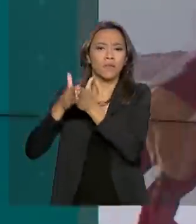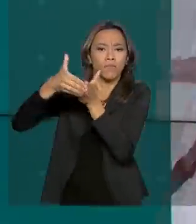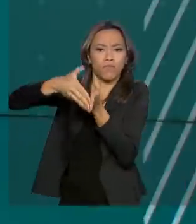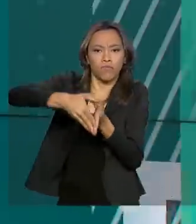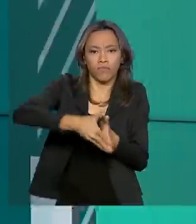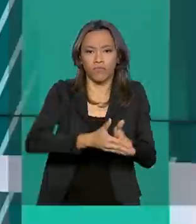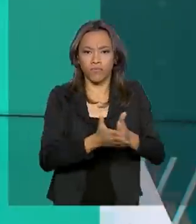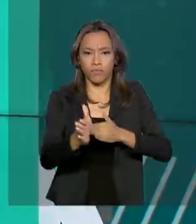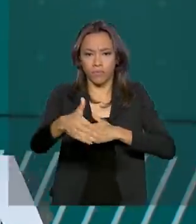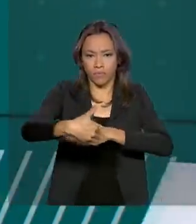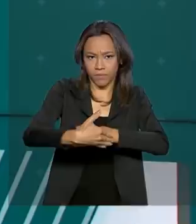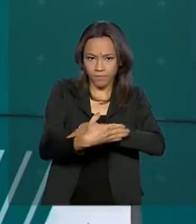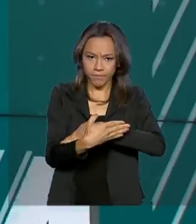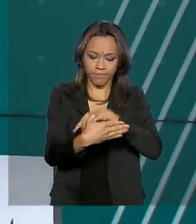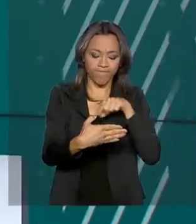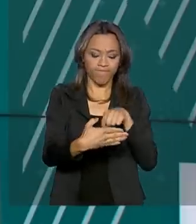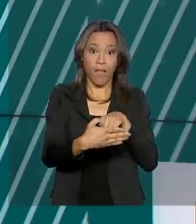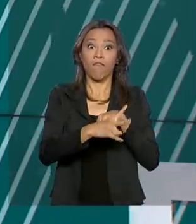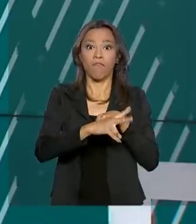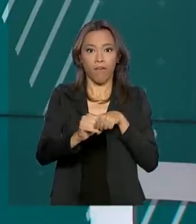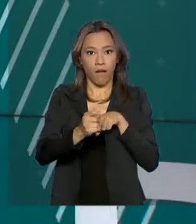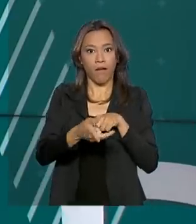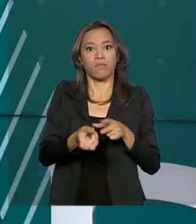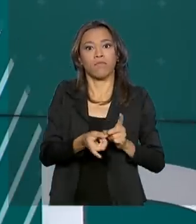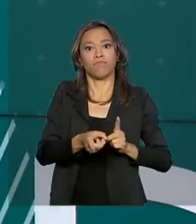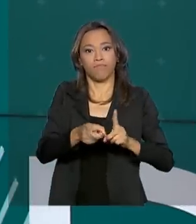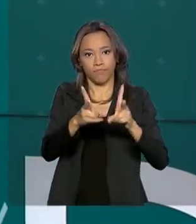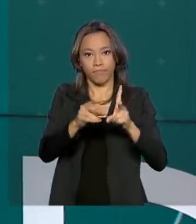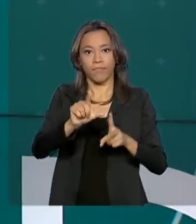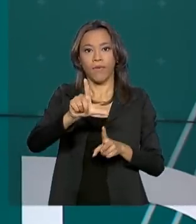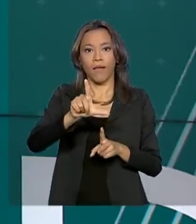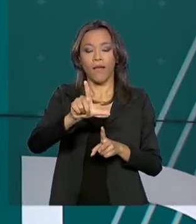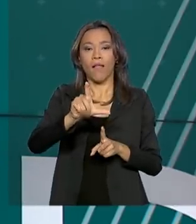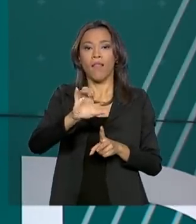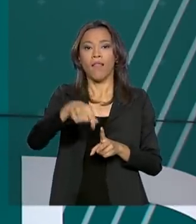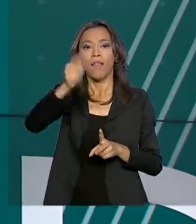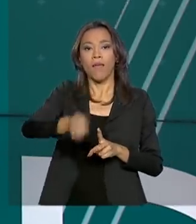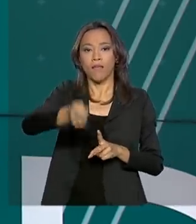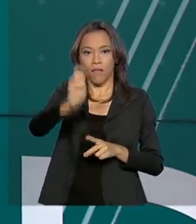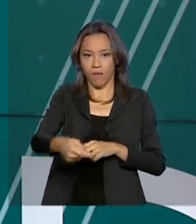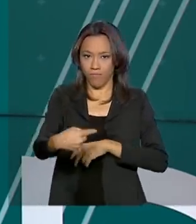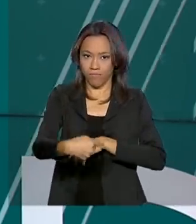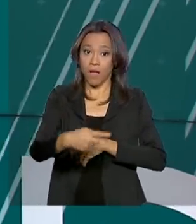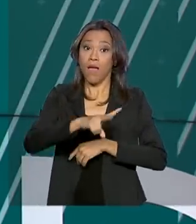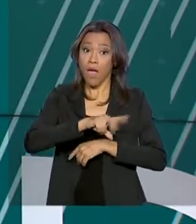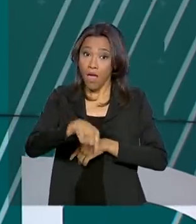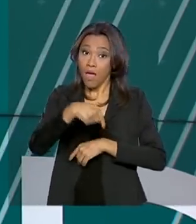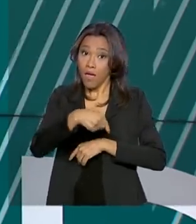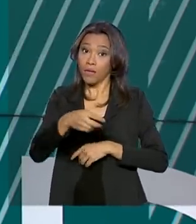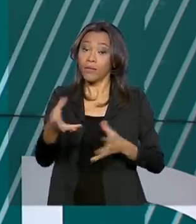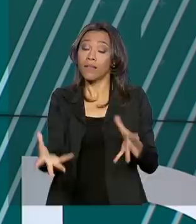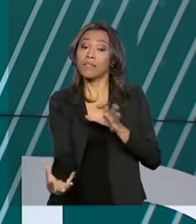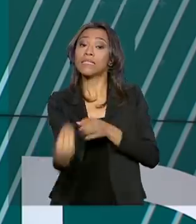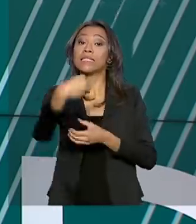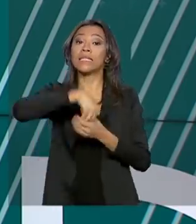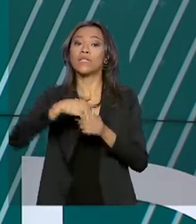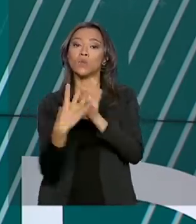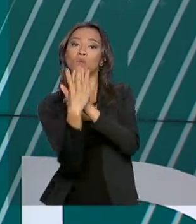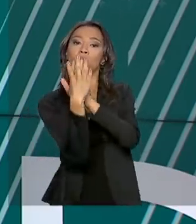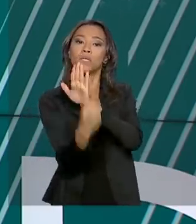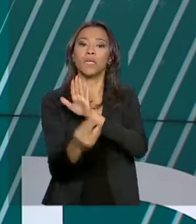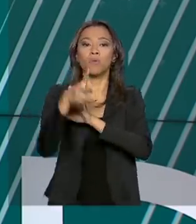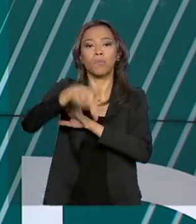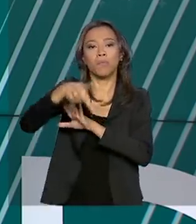no porto de Mucuripe, vai a leilão em março do ano que vem. O local integra o Programa de Parcerias de Investimentos do